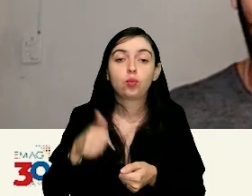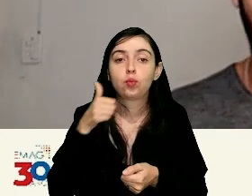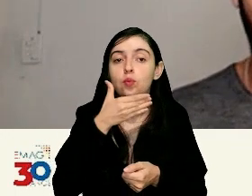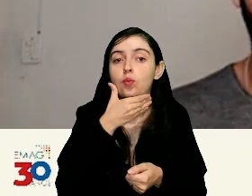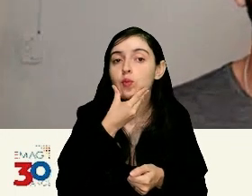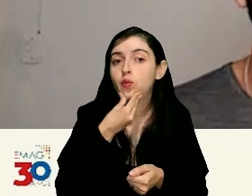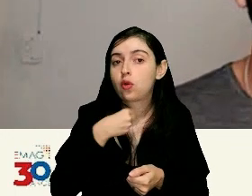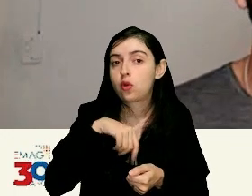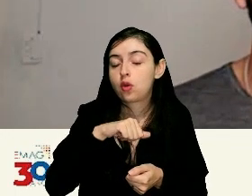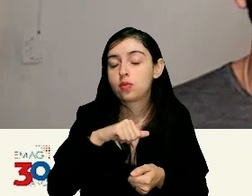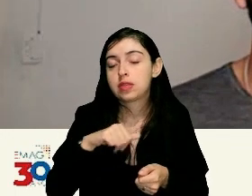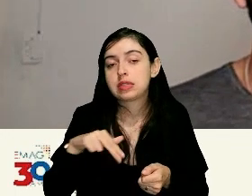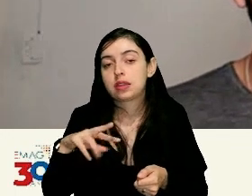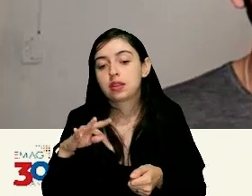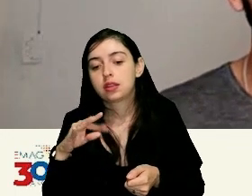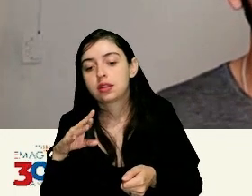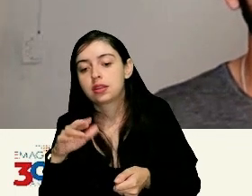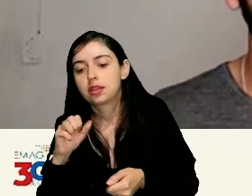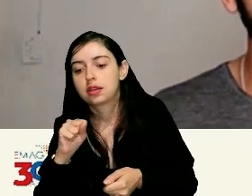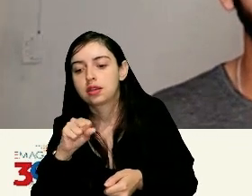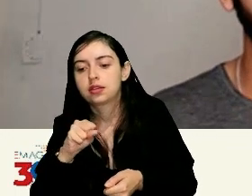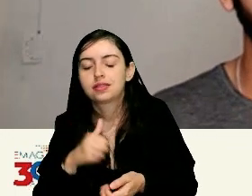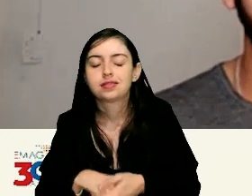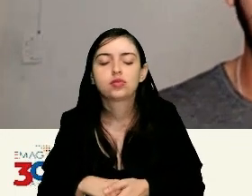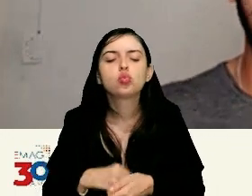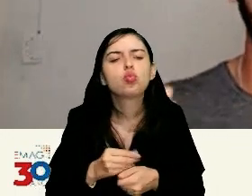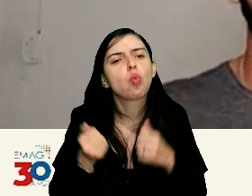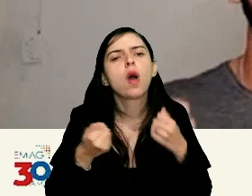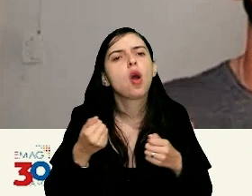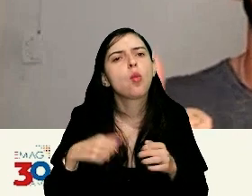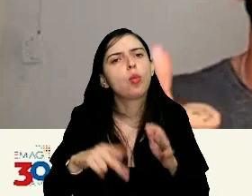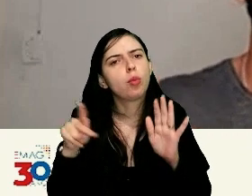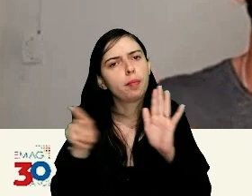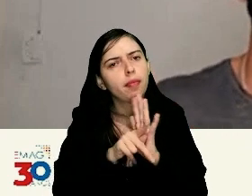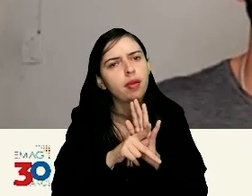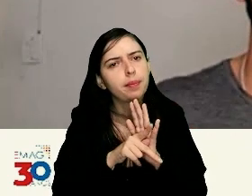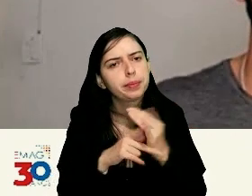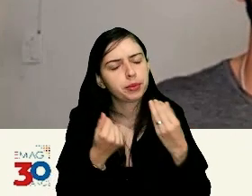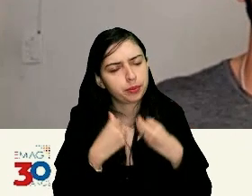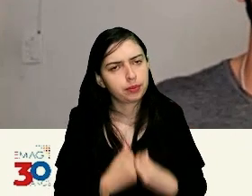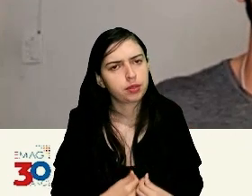Qual é o meu papel? E isso é responsabilidade, não é ser legal.